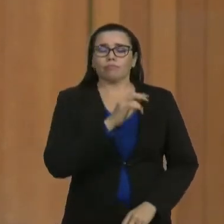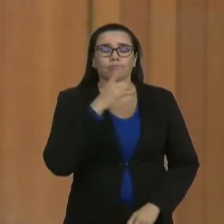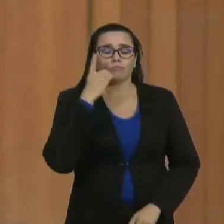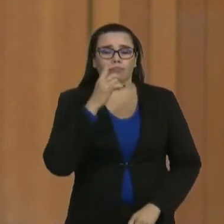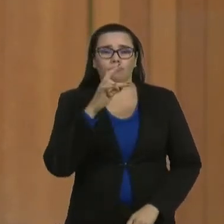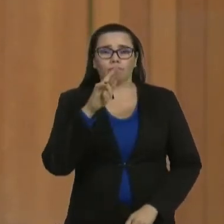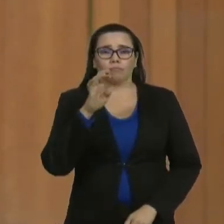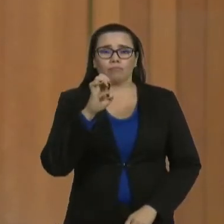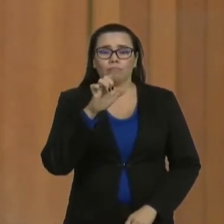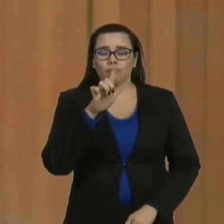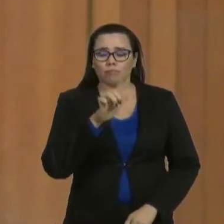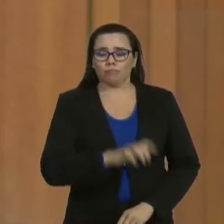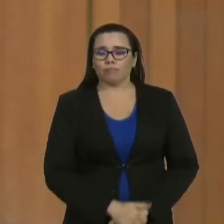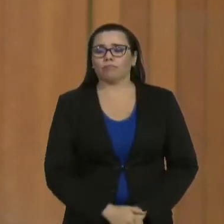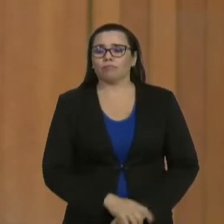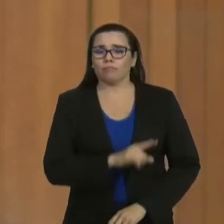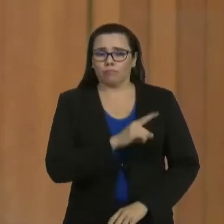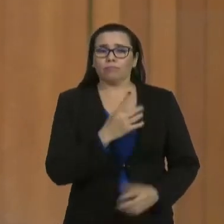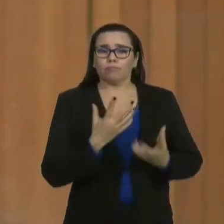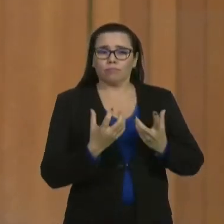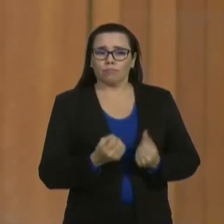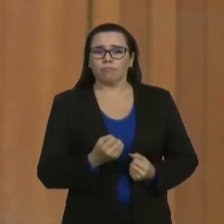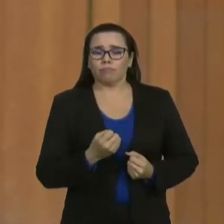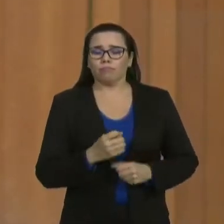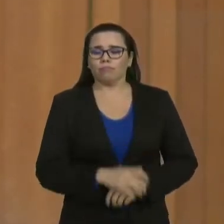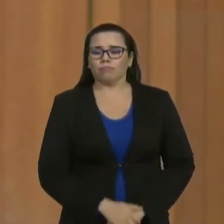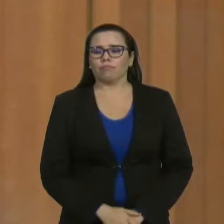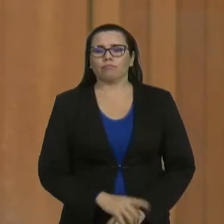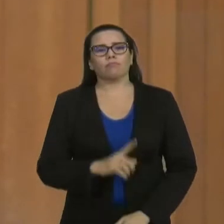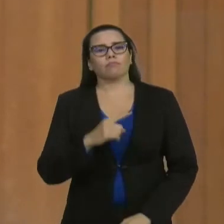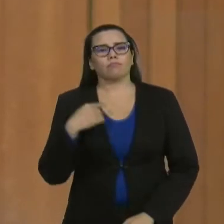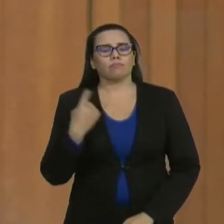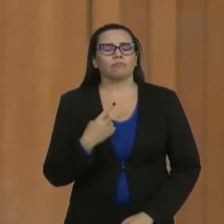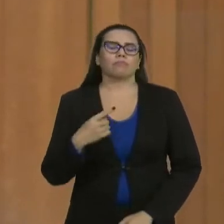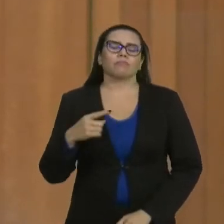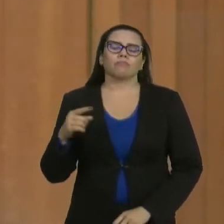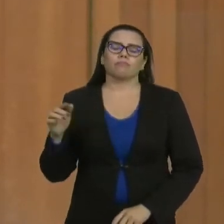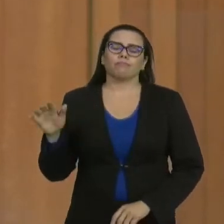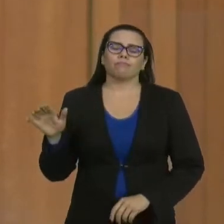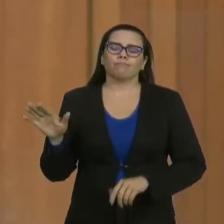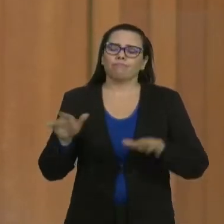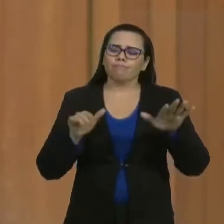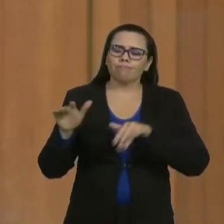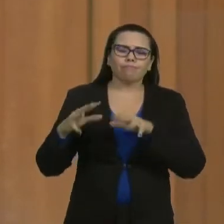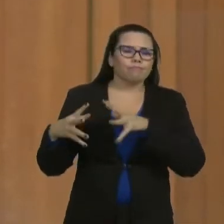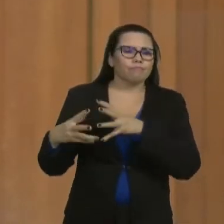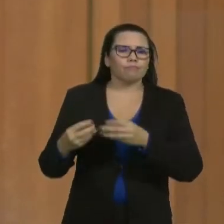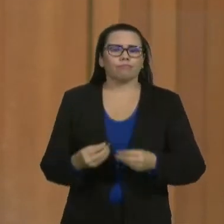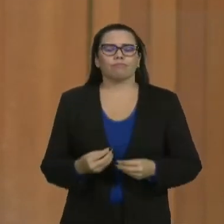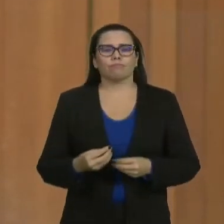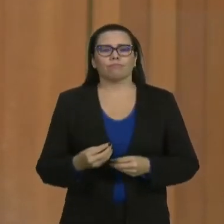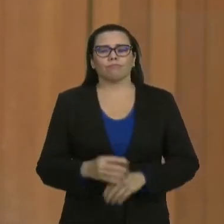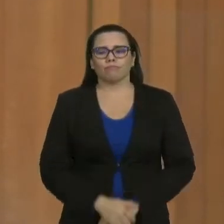o nosso pedido, para que pudesse fazer uma audiência, uma reunião, está marcada para amanhã,